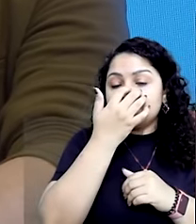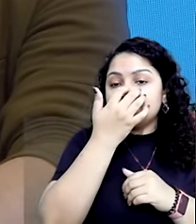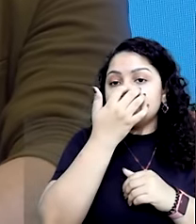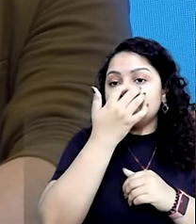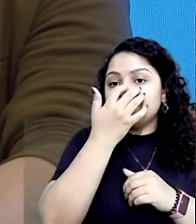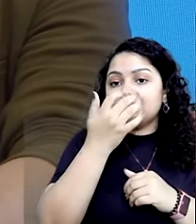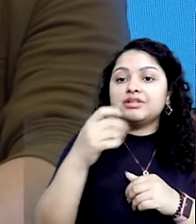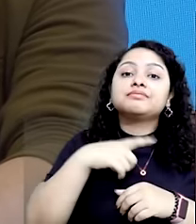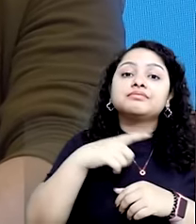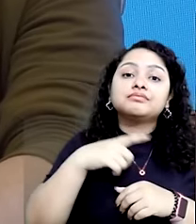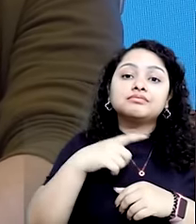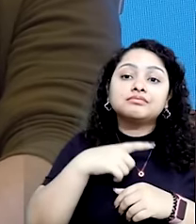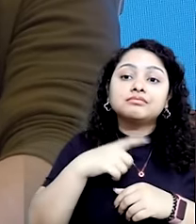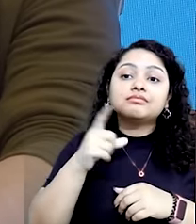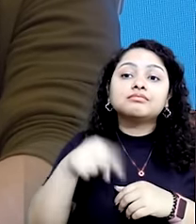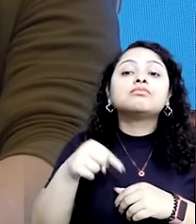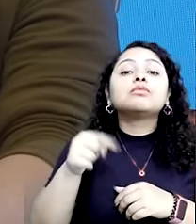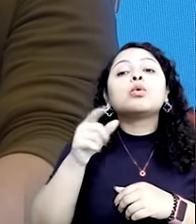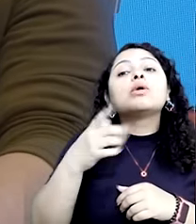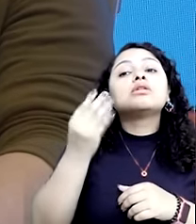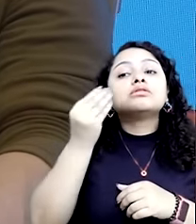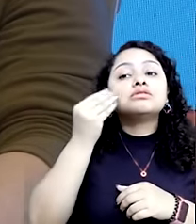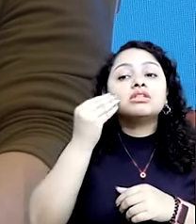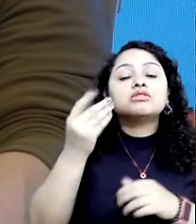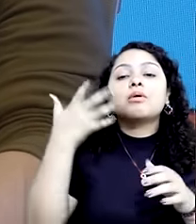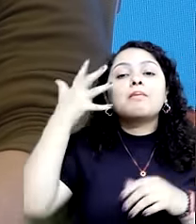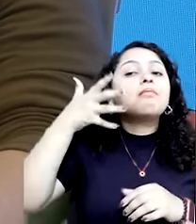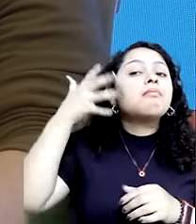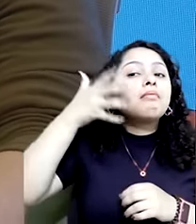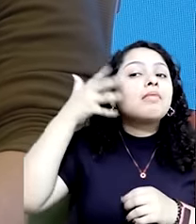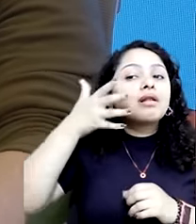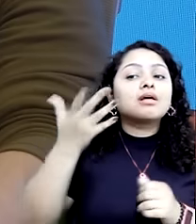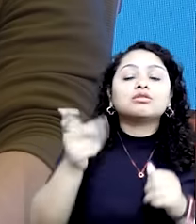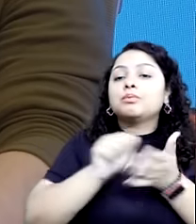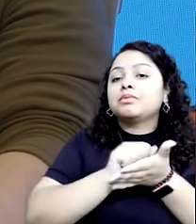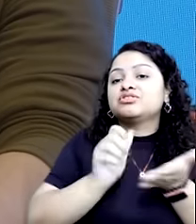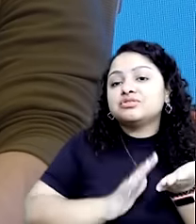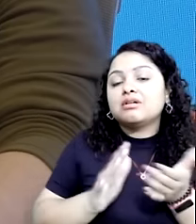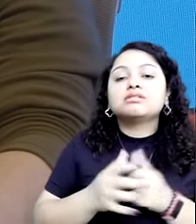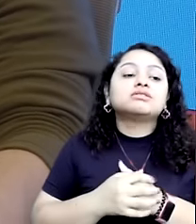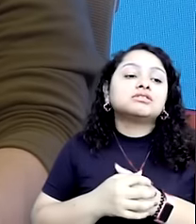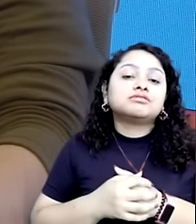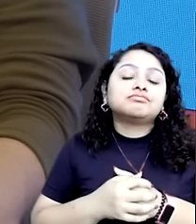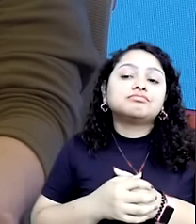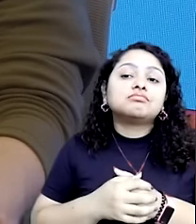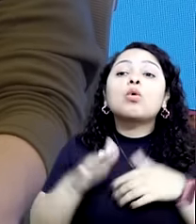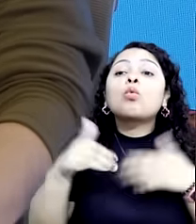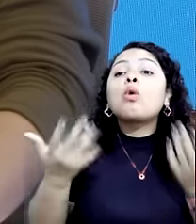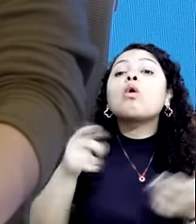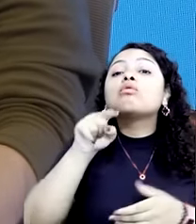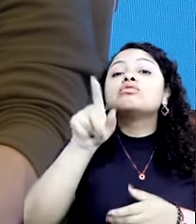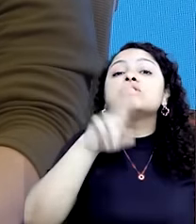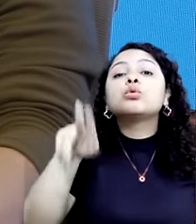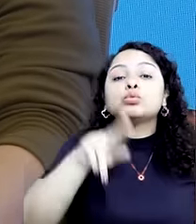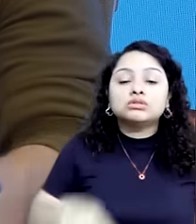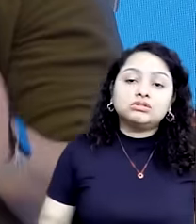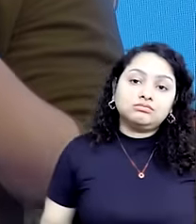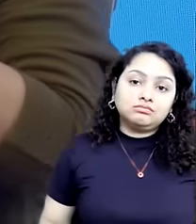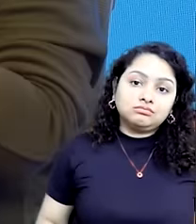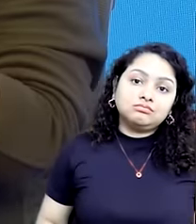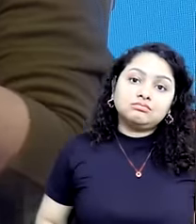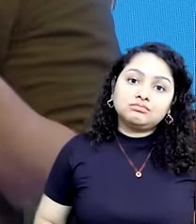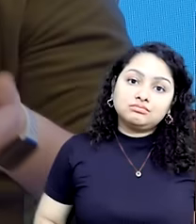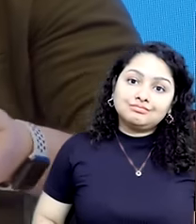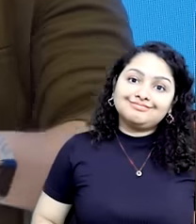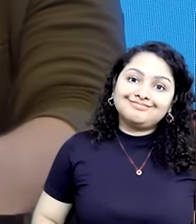costumo falar pessoal pergunta e sempre assim né quando a gente dá uma palestra ou faz alguma atividade O pessoal chega e pergunta mas qual que você usa fala deixa